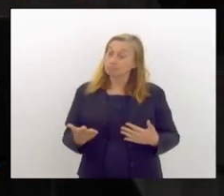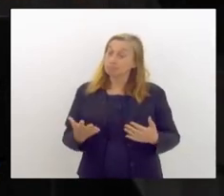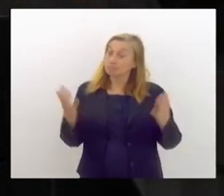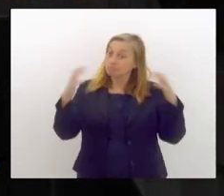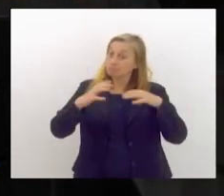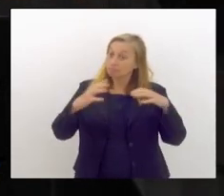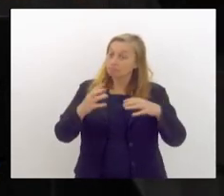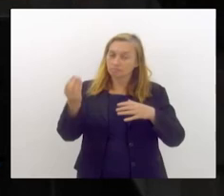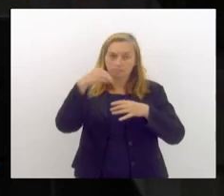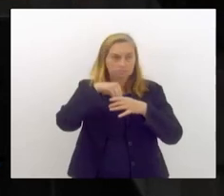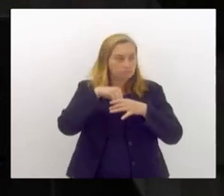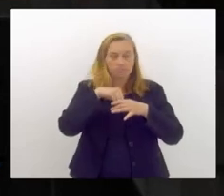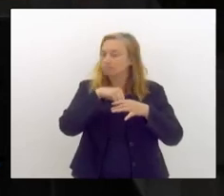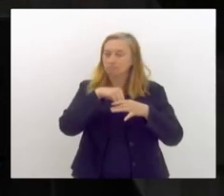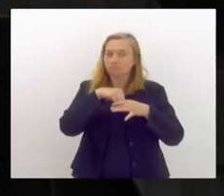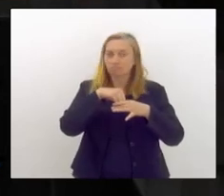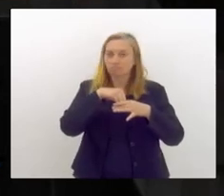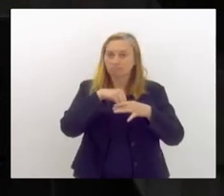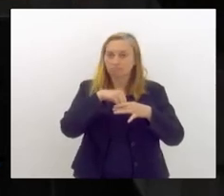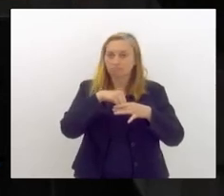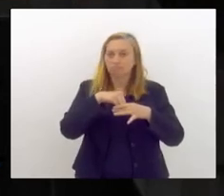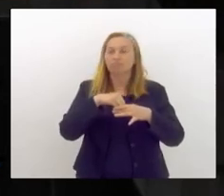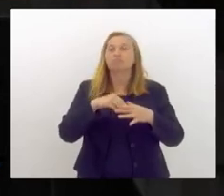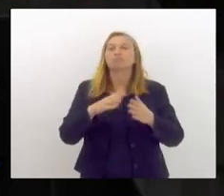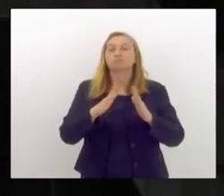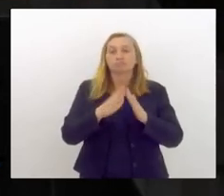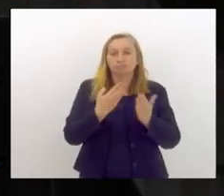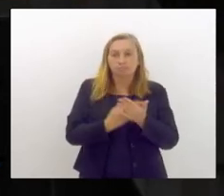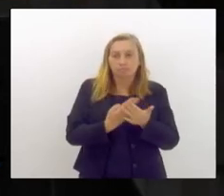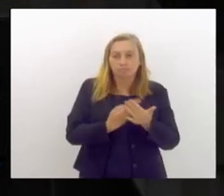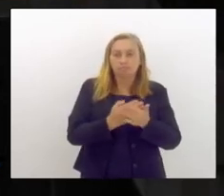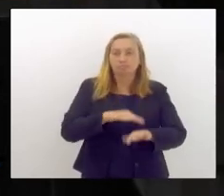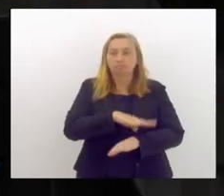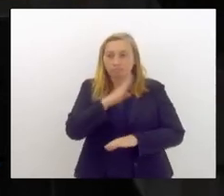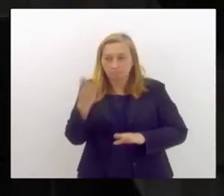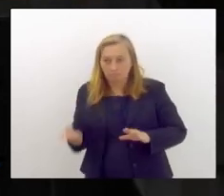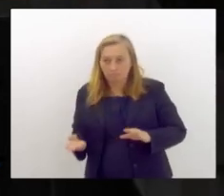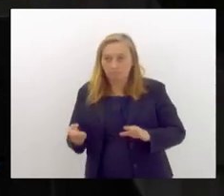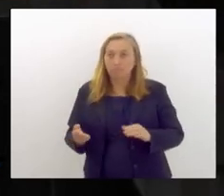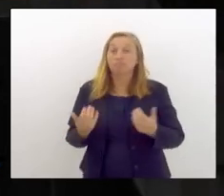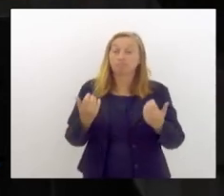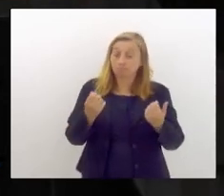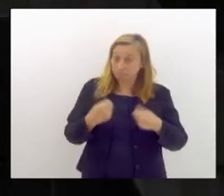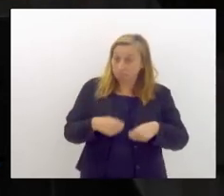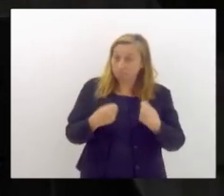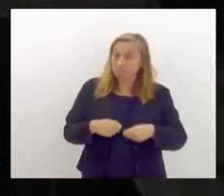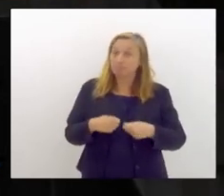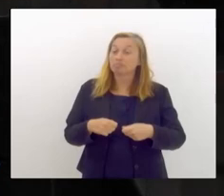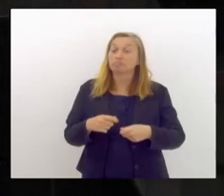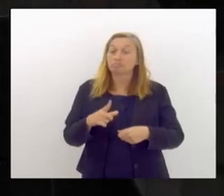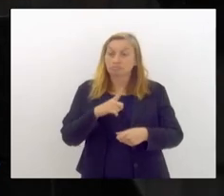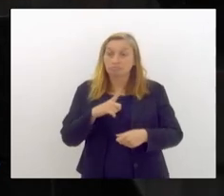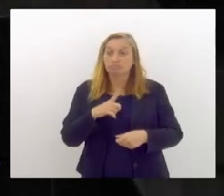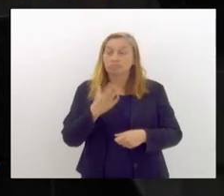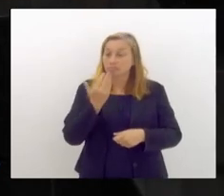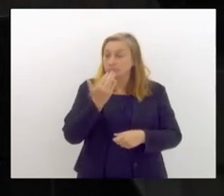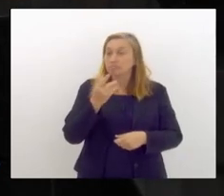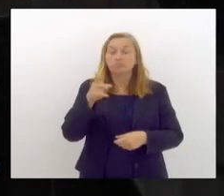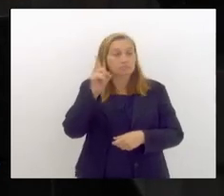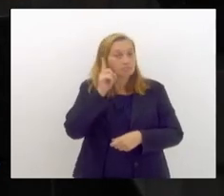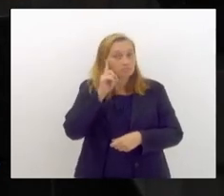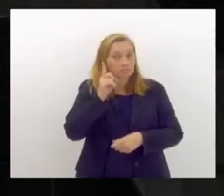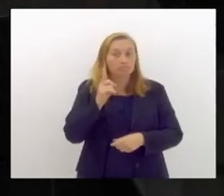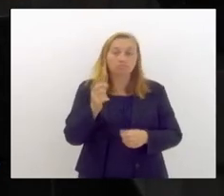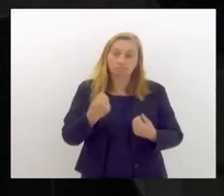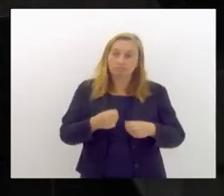chover dentro da escola. E a escola de tempo integral precisa ter merenda em tempo integral. A gente precisa estar preparado